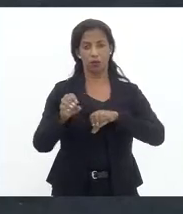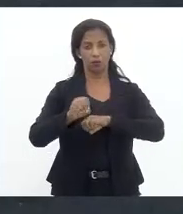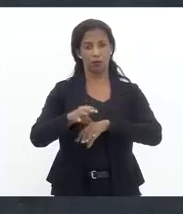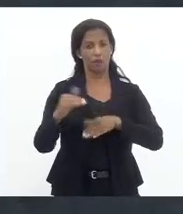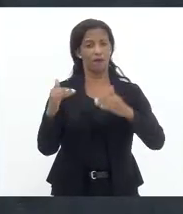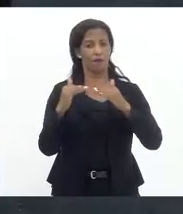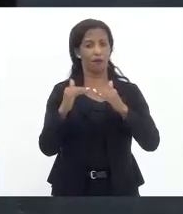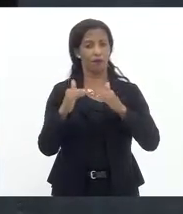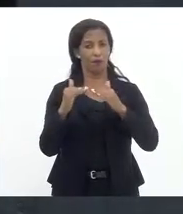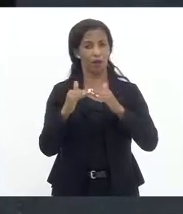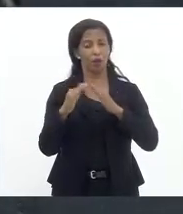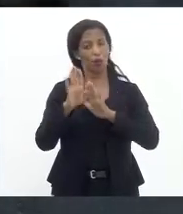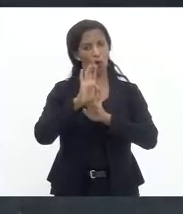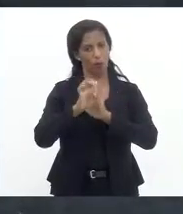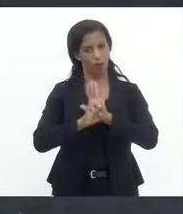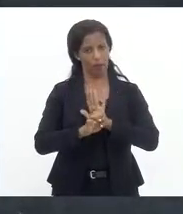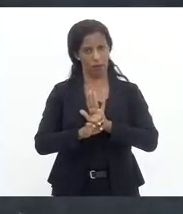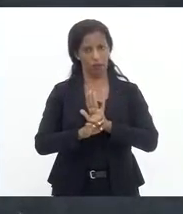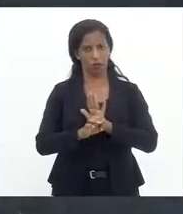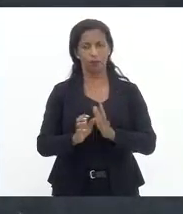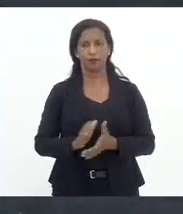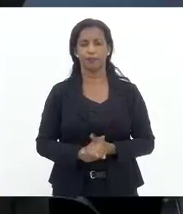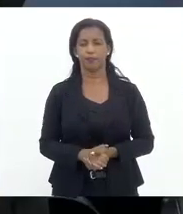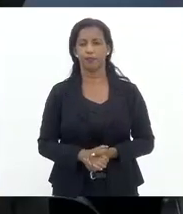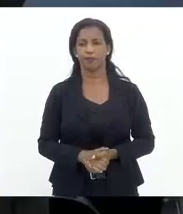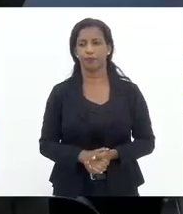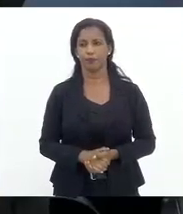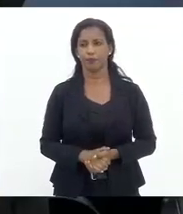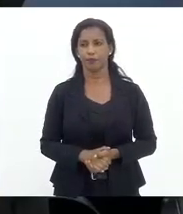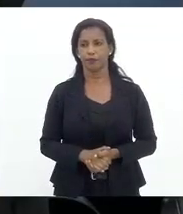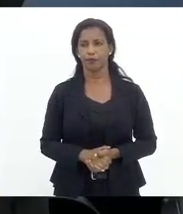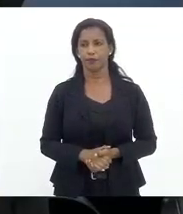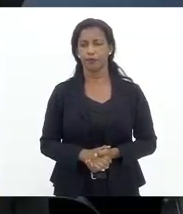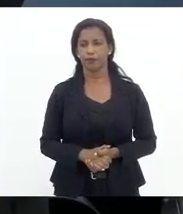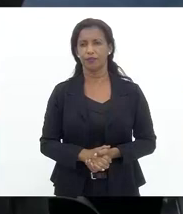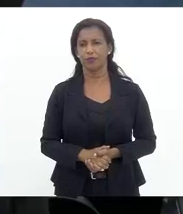é favorável com emendas.